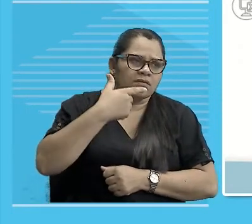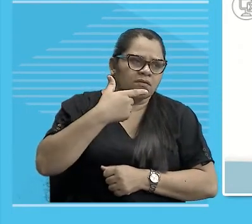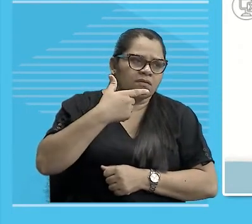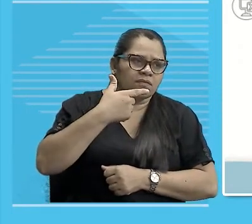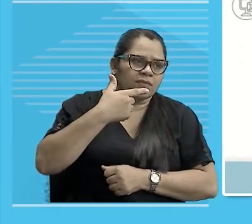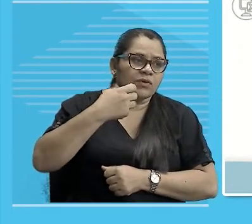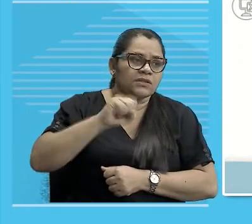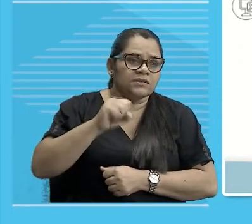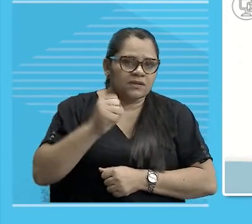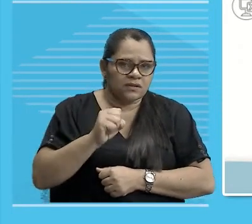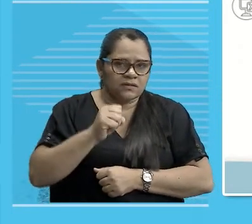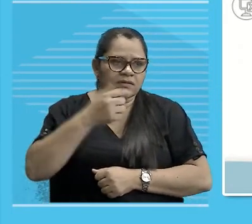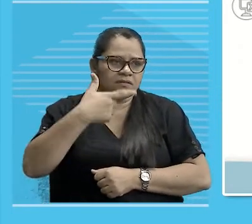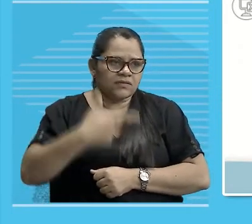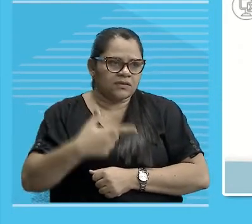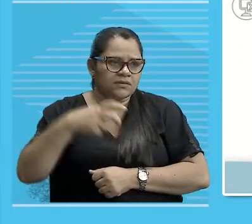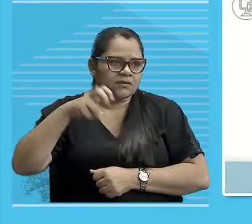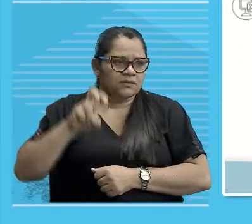regiões do país. Quer dizer,